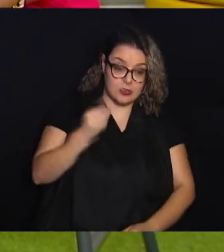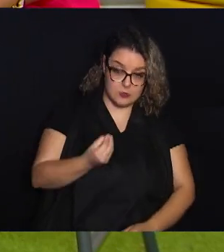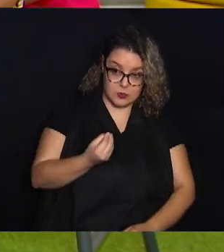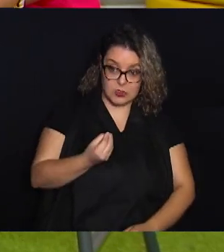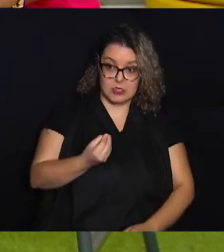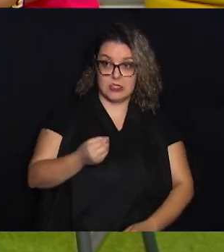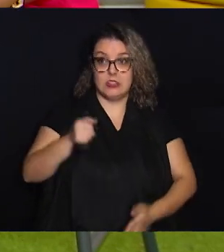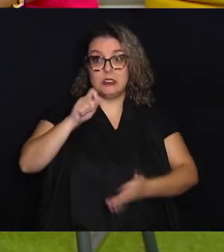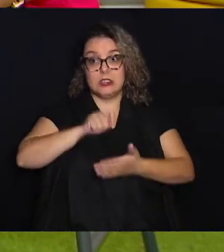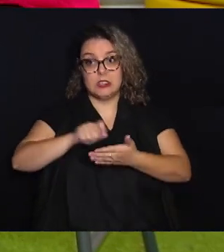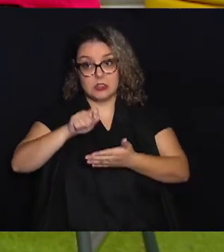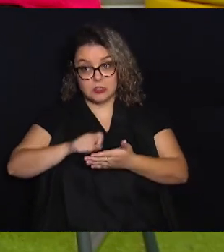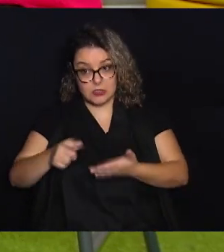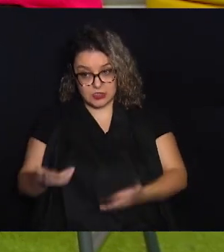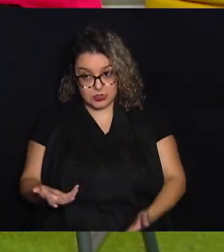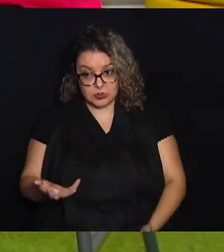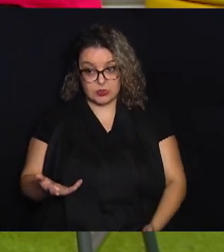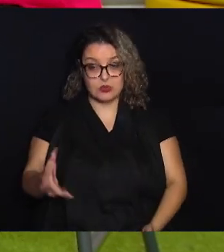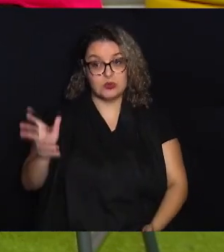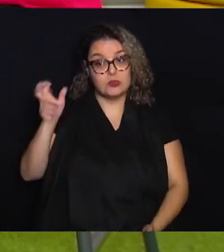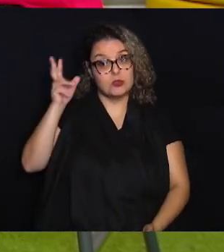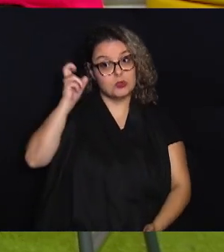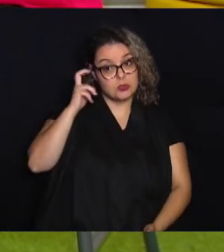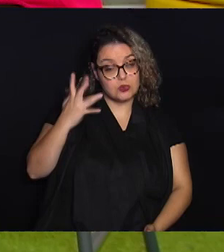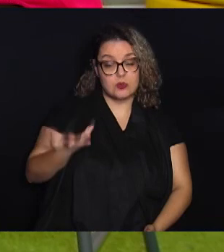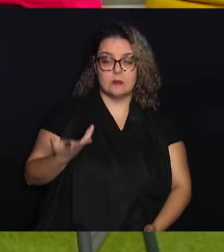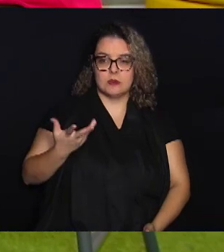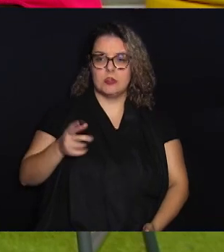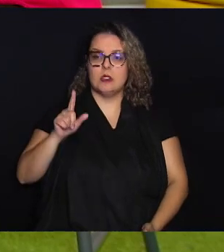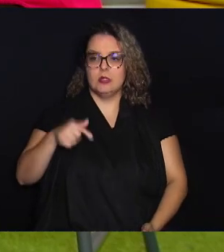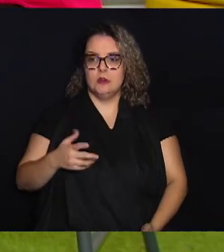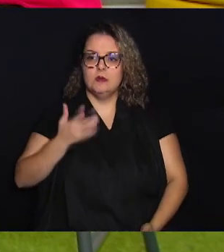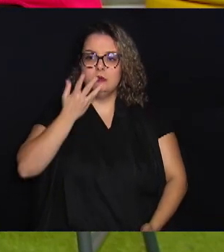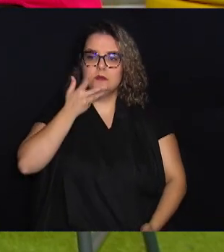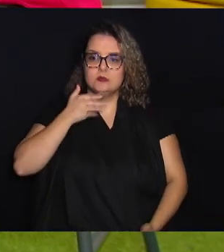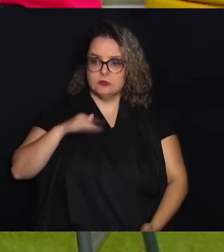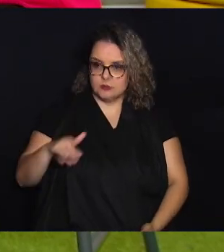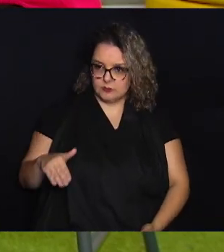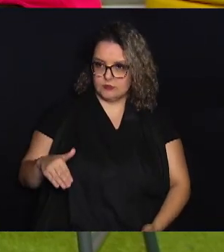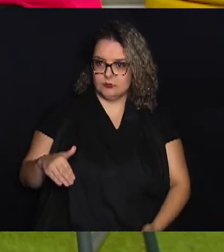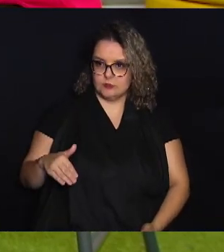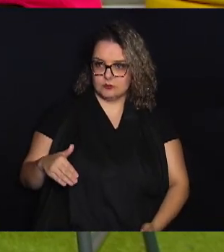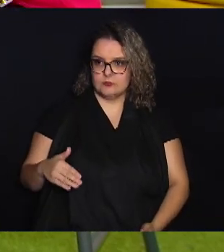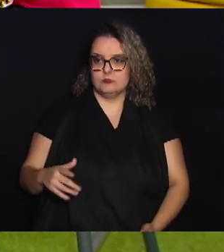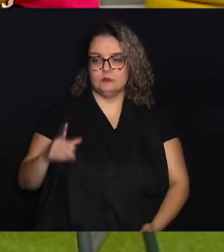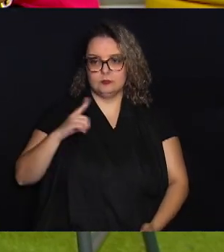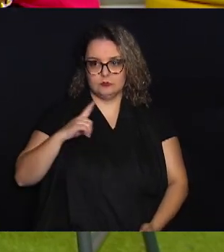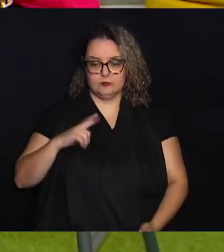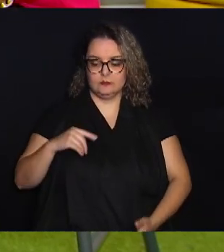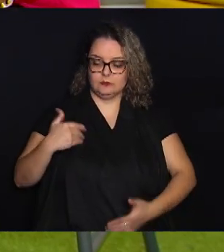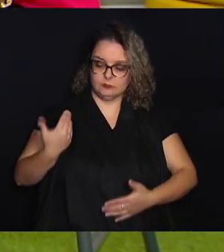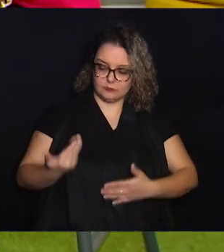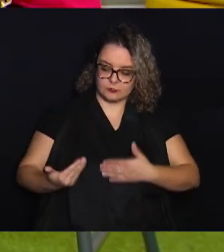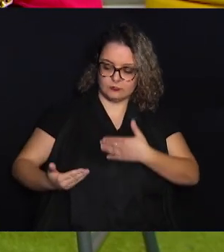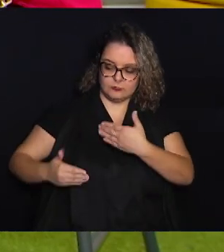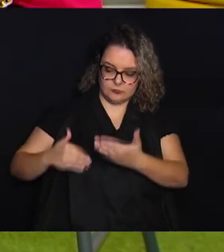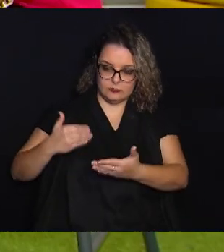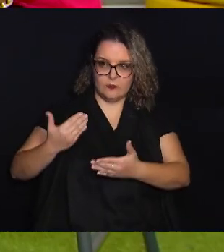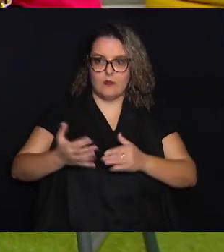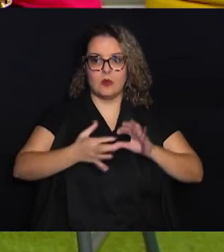na escrita, no ouvir. Então, é uma criança que passa por processos, contextos